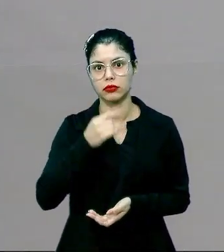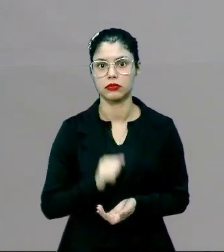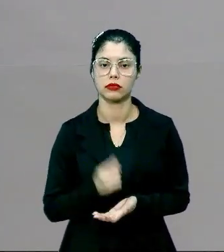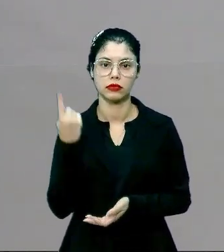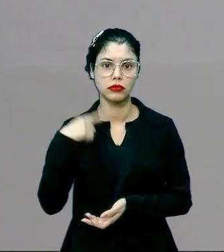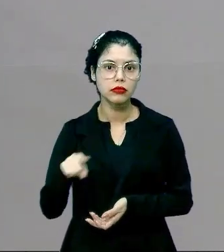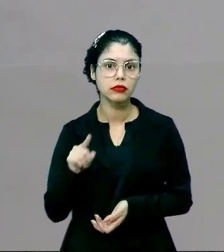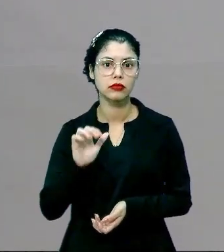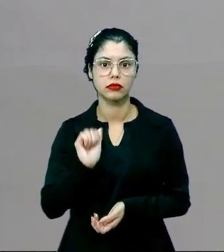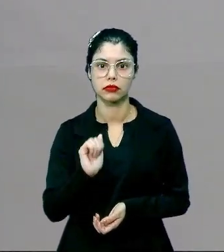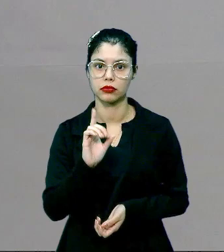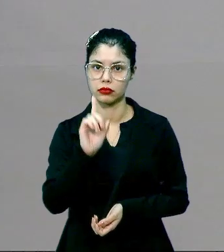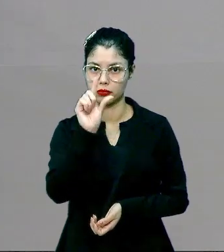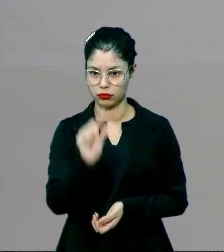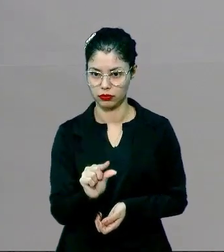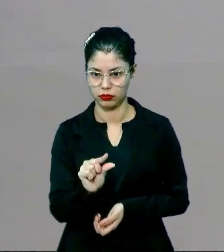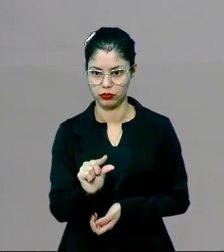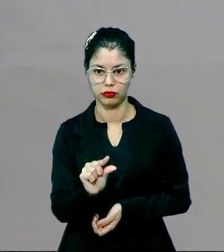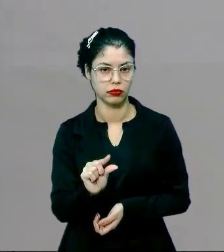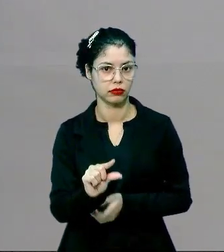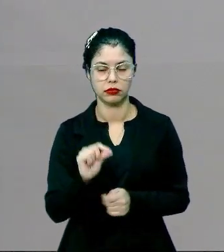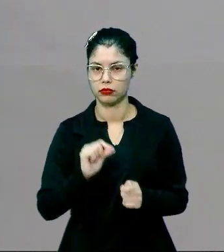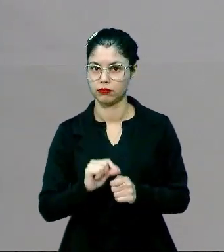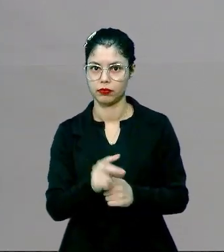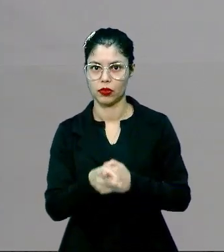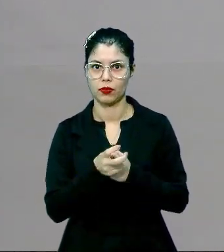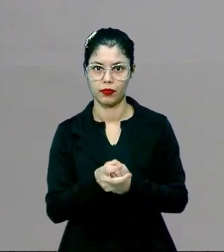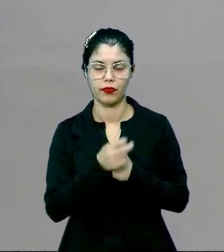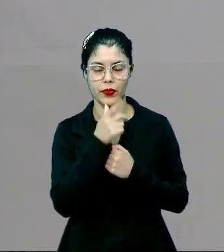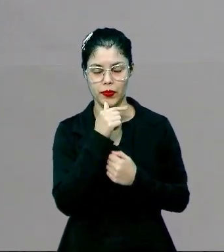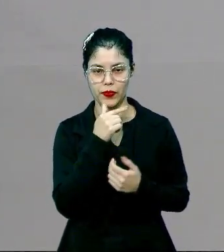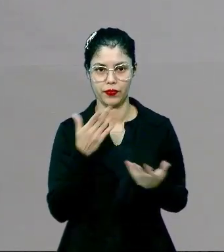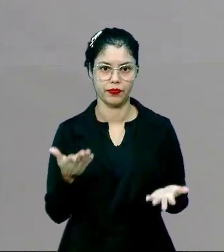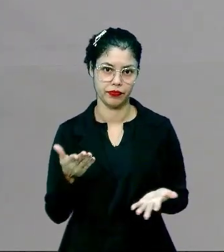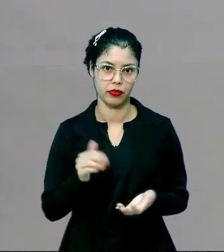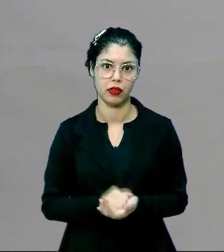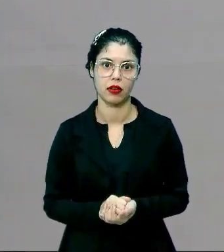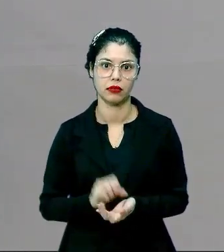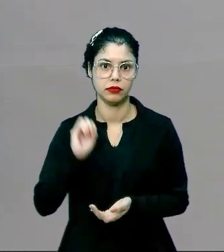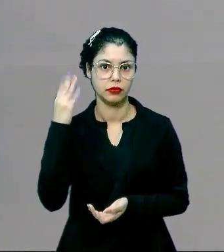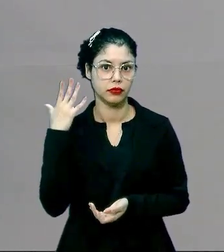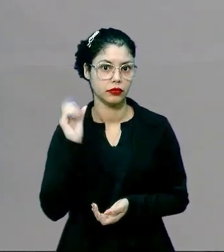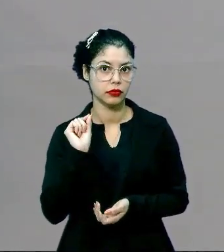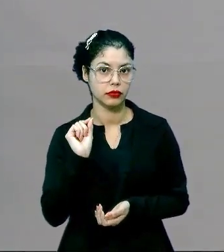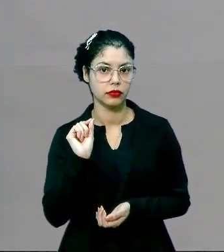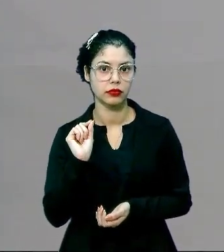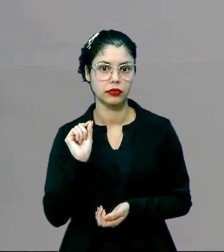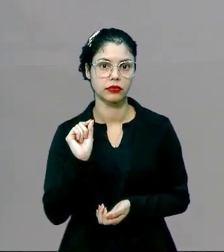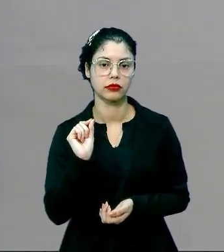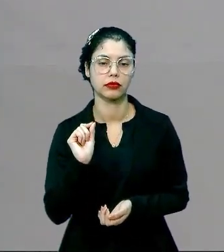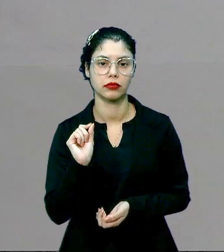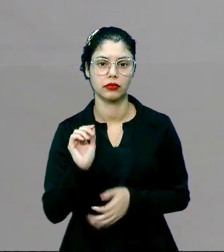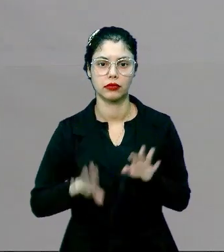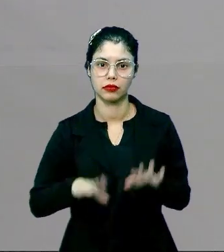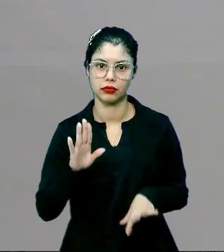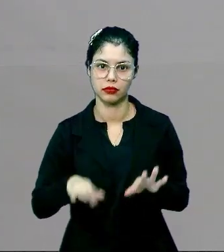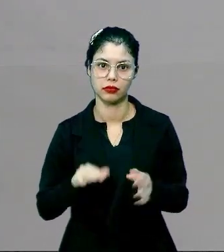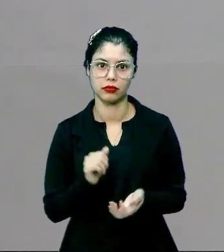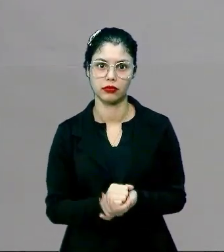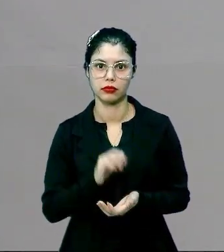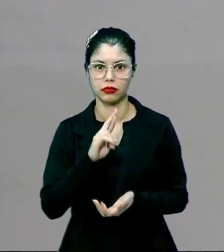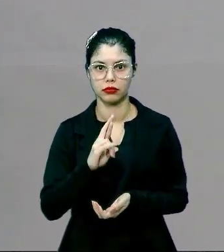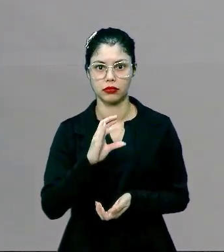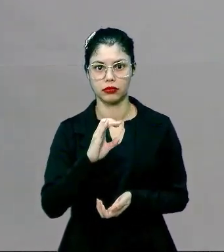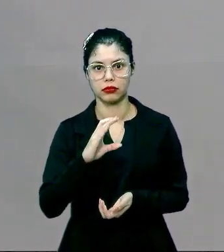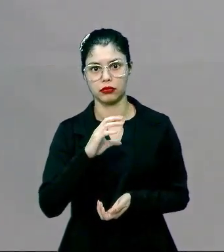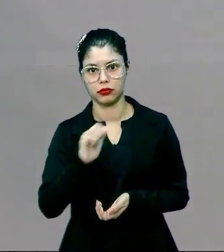de urinar. O ADH tá baixo, não tá fazendo absorção de água, tá? Causando o quê? Às vezes, a ressaca.